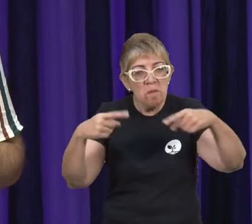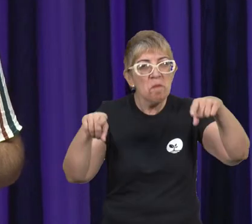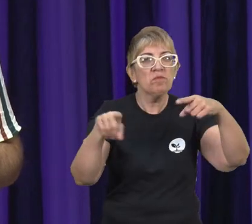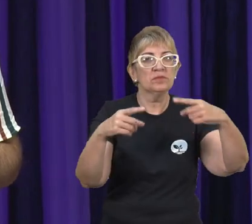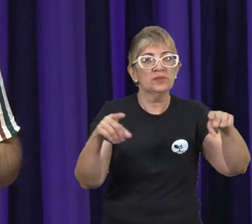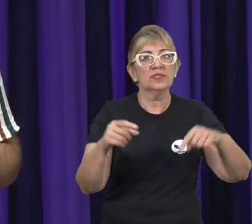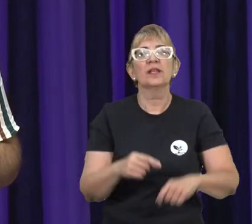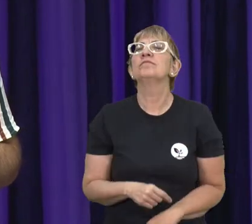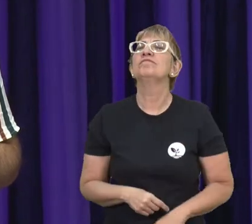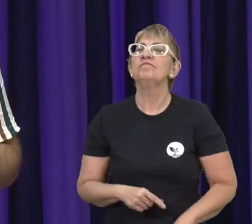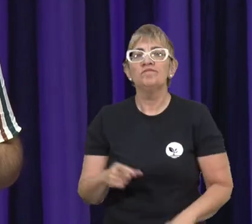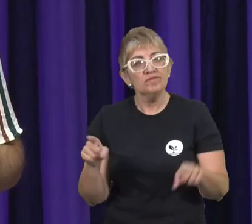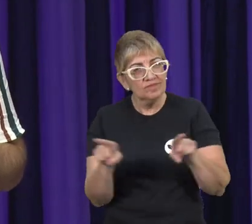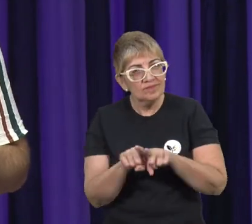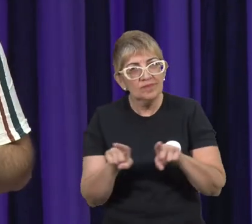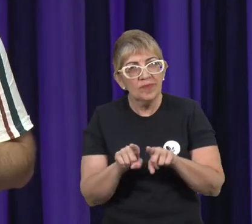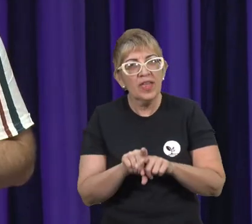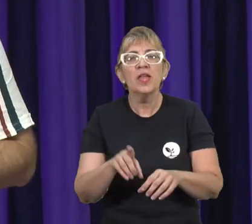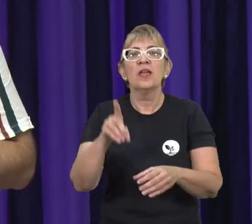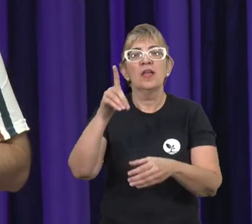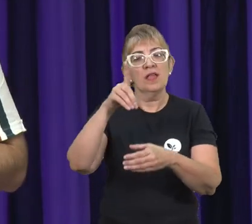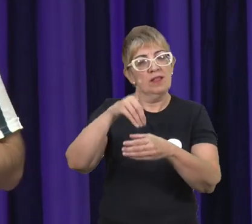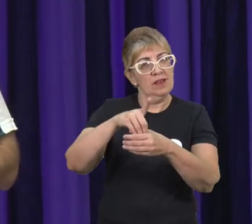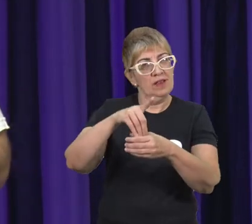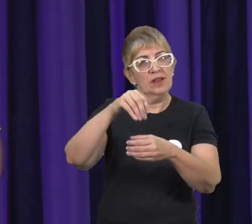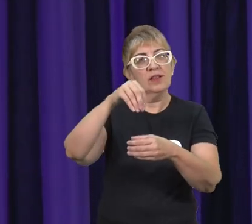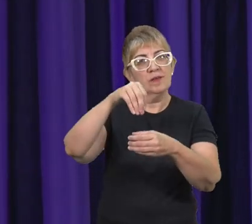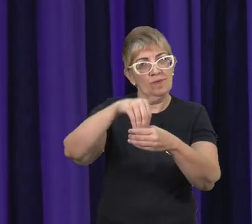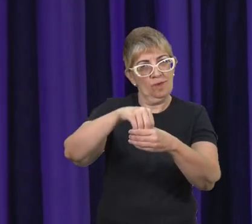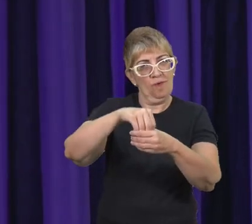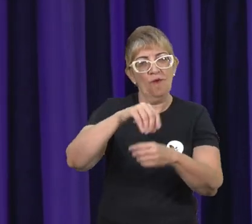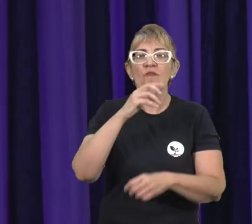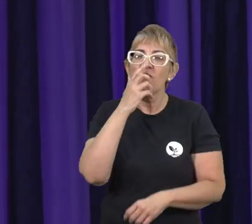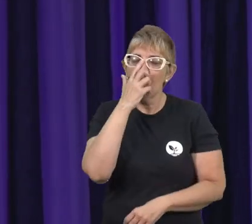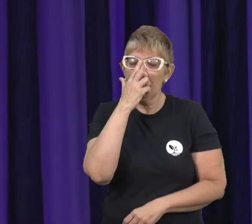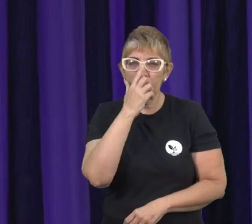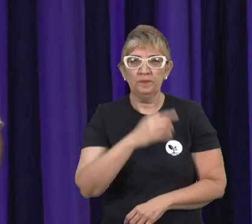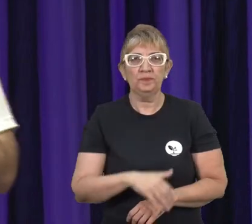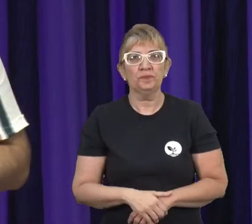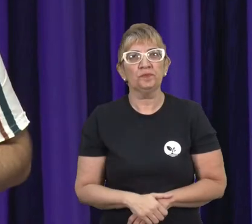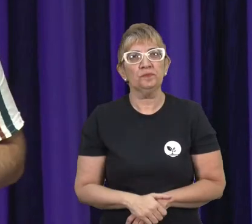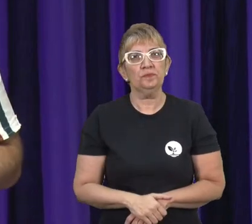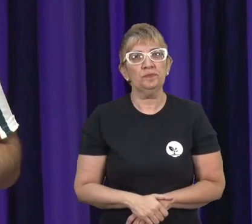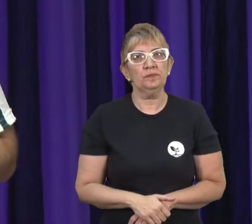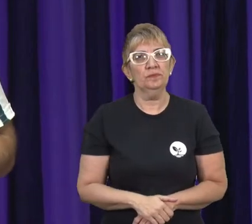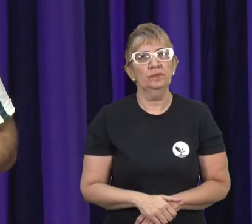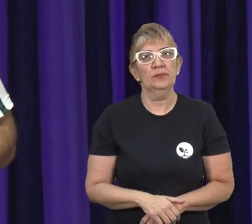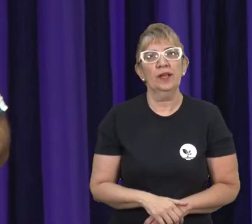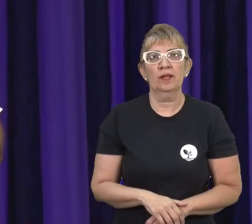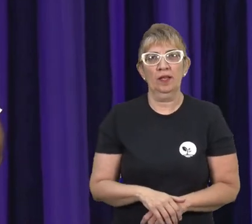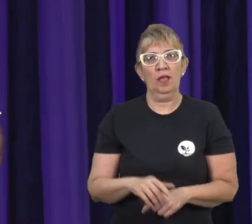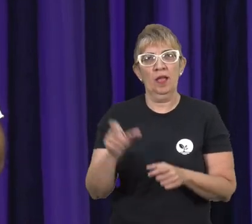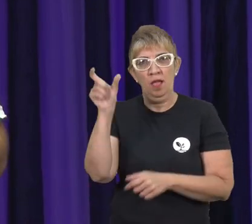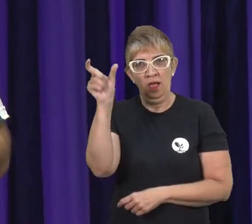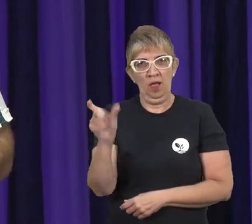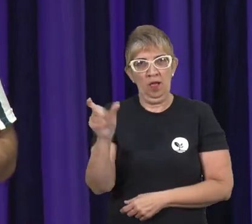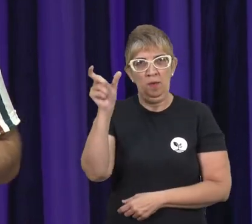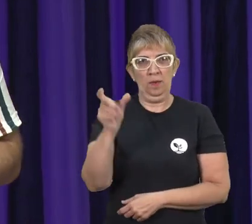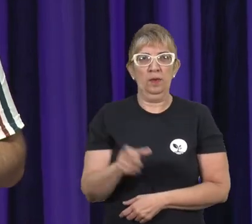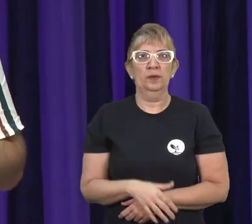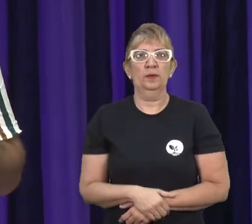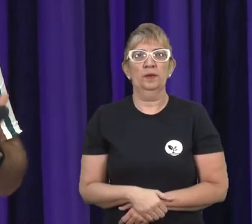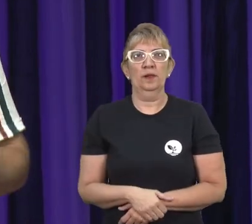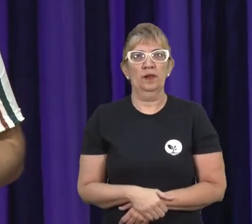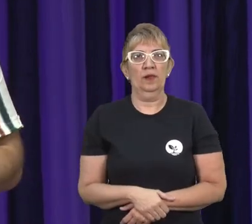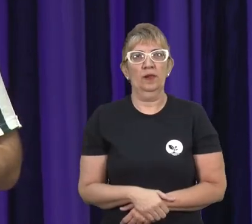nós temos também para adorar a Deus, entregando a Ele os nossos dízimos e as nossas ofertas. E na nossa tela você acompanha